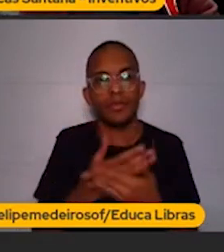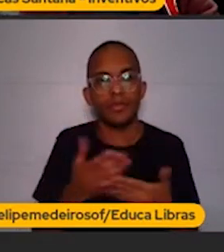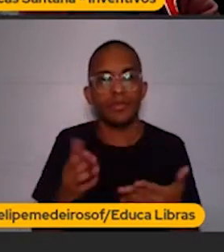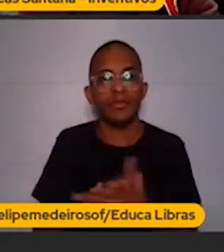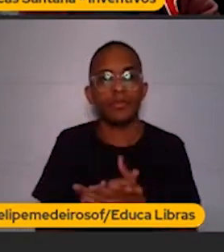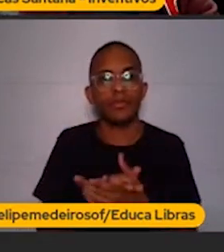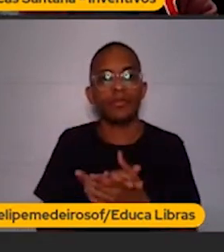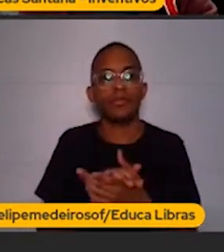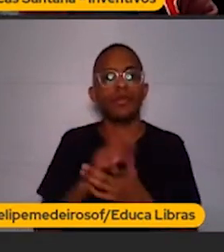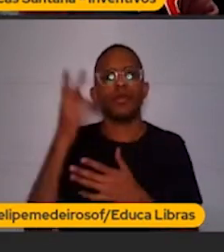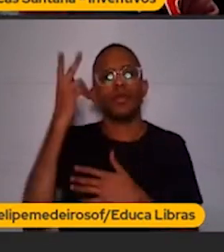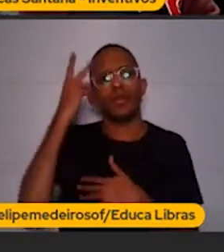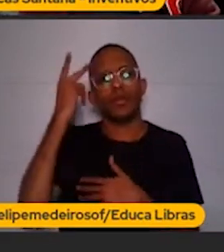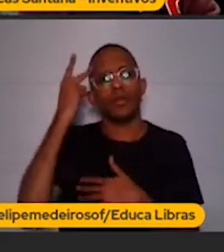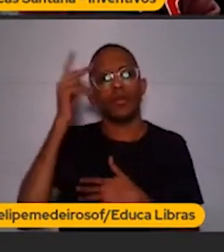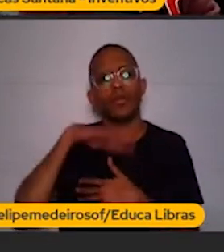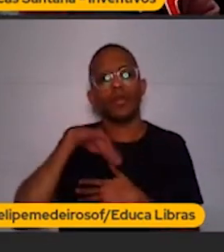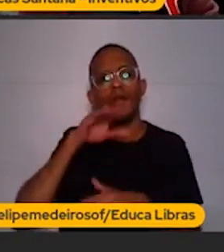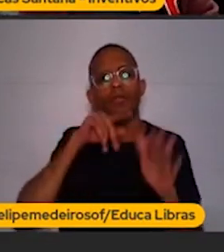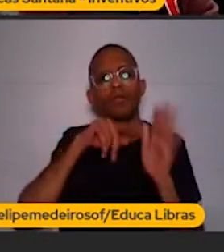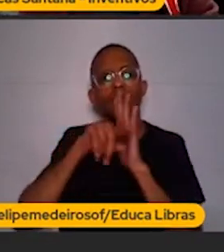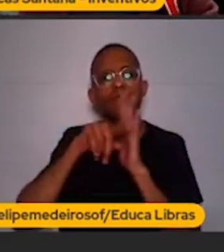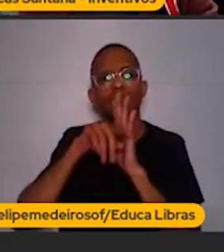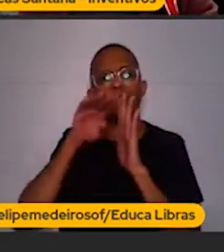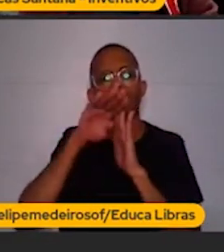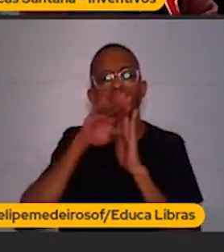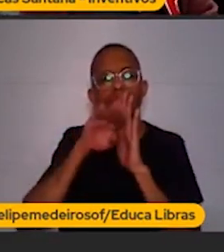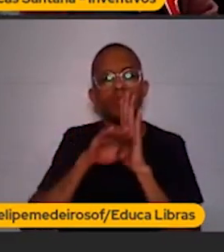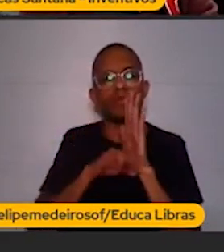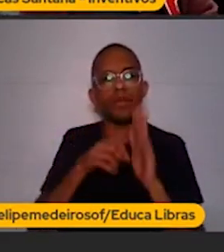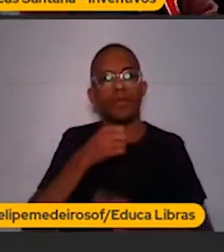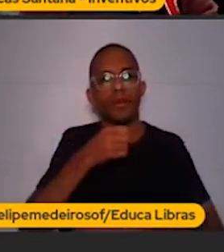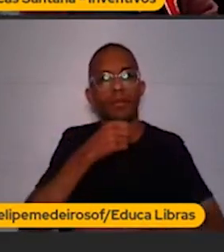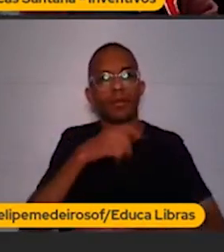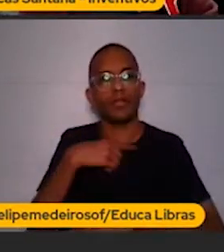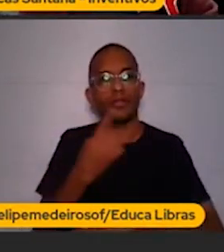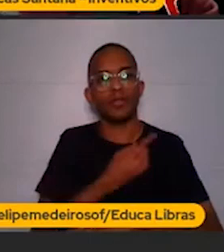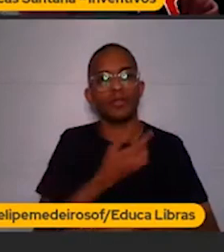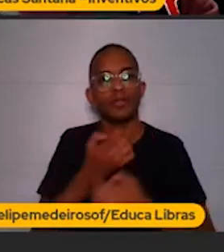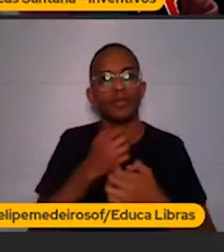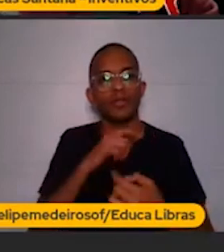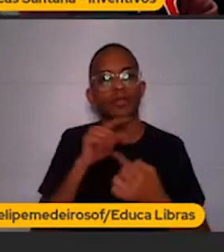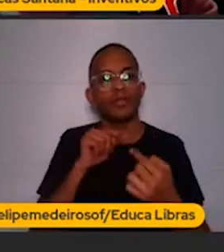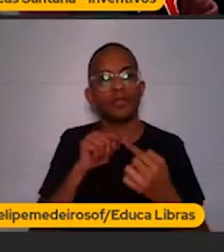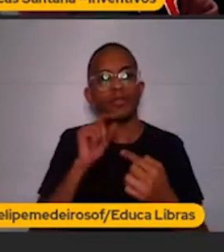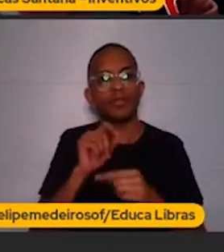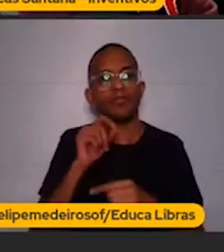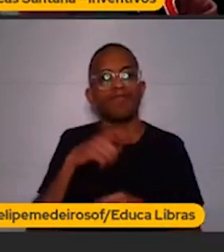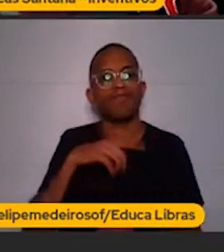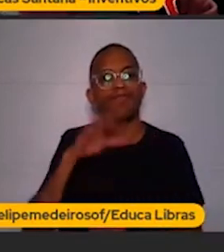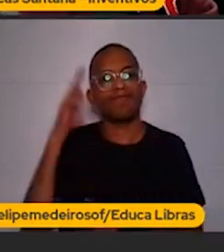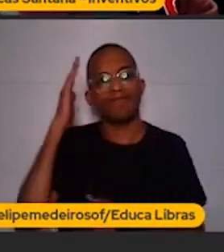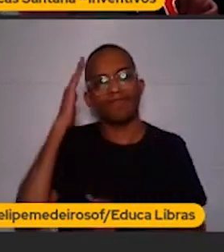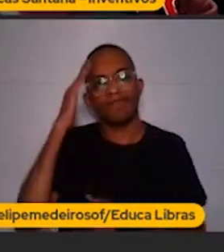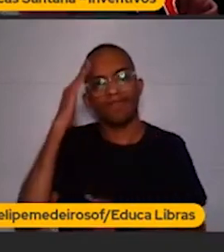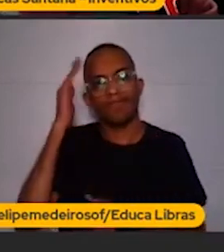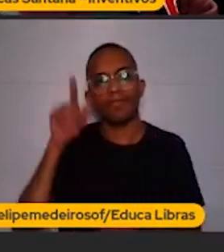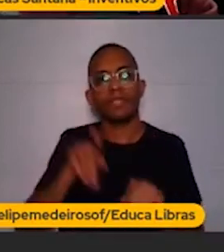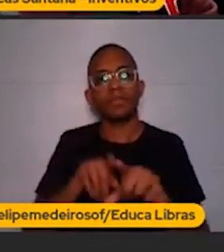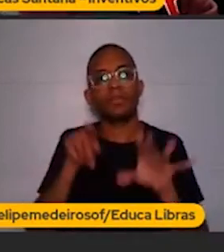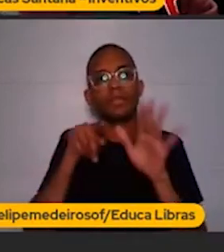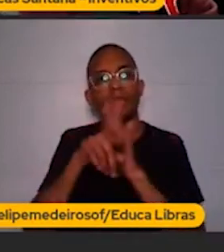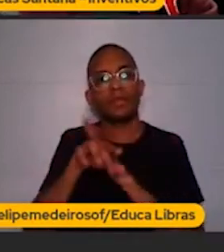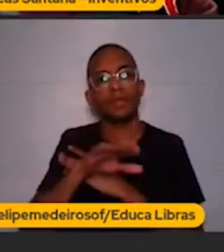é muito comum quando a gente vai fazer perguntas, entrevistas, e a gente quer confirmar aquilo que a gente tem na cabeça, a gente acaba